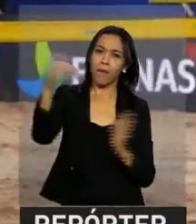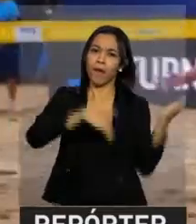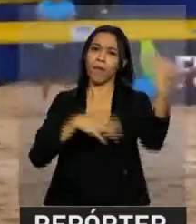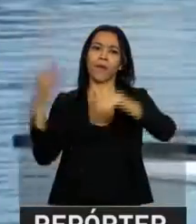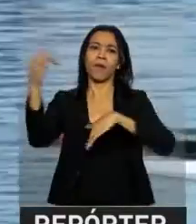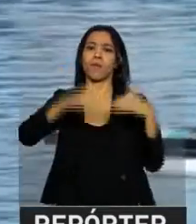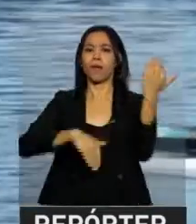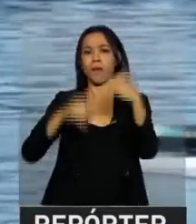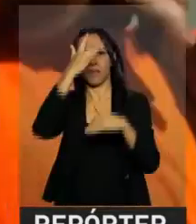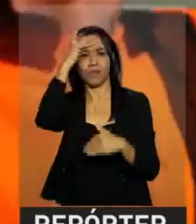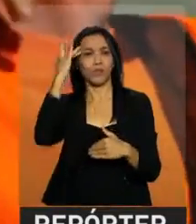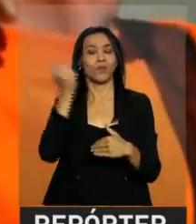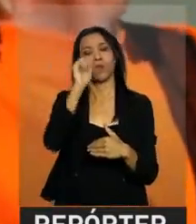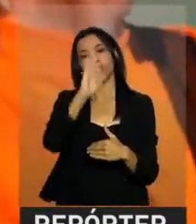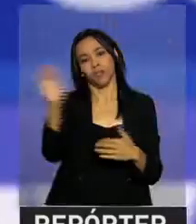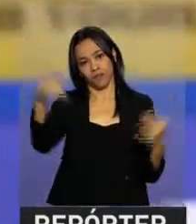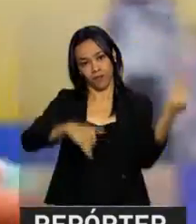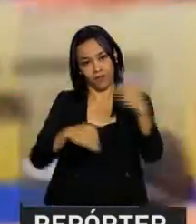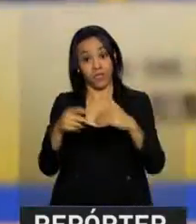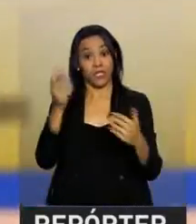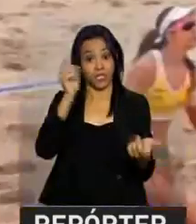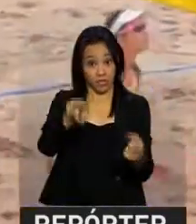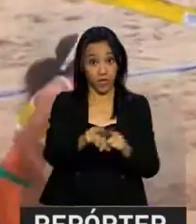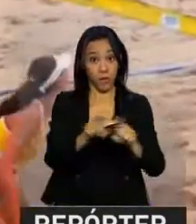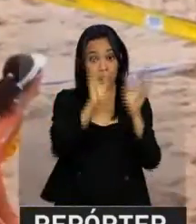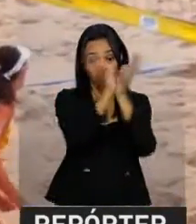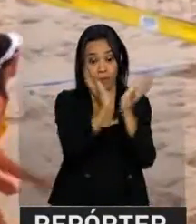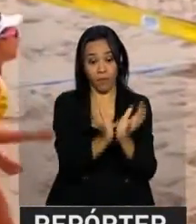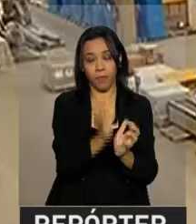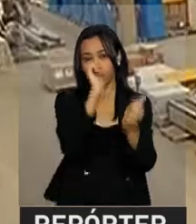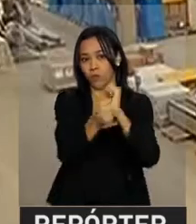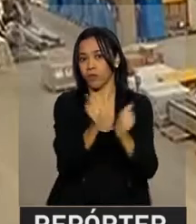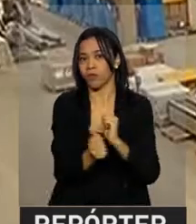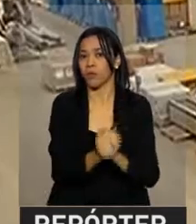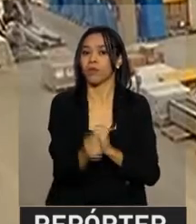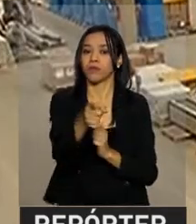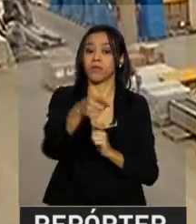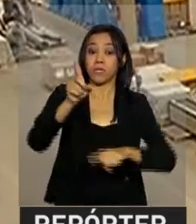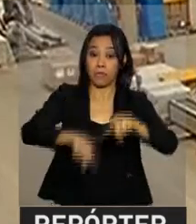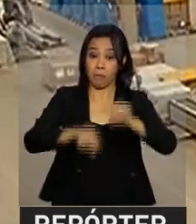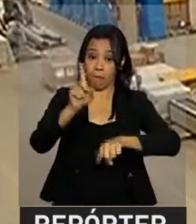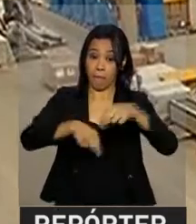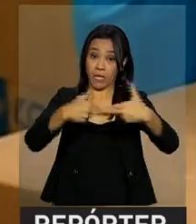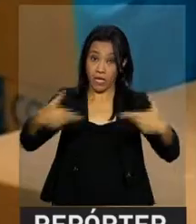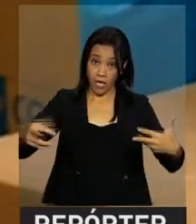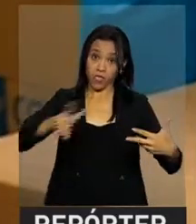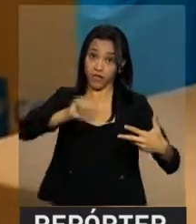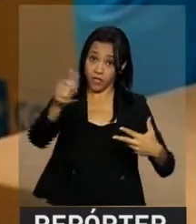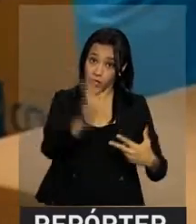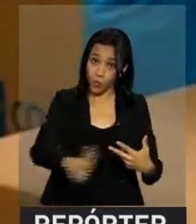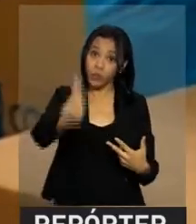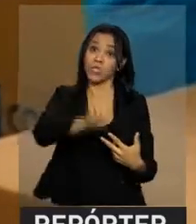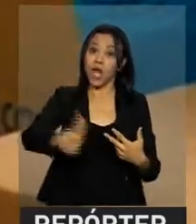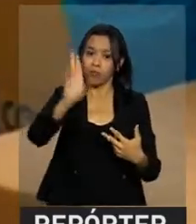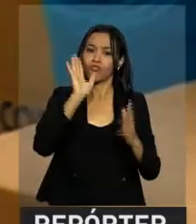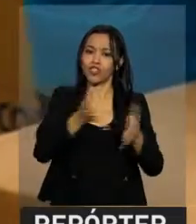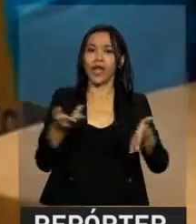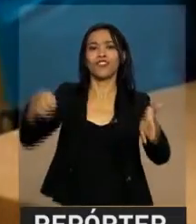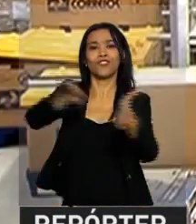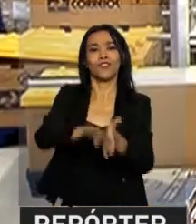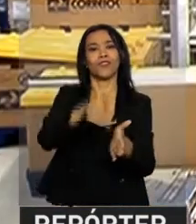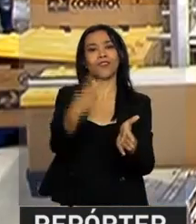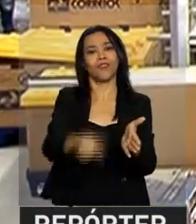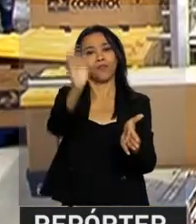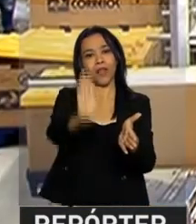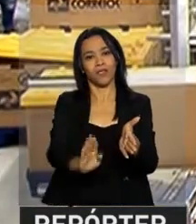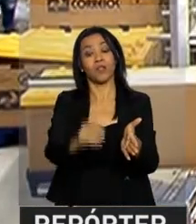e competições esportivas que vão ficar para a história os materiais que serão utilizados nas provas já chegam ao país